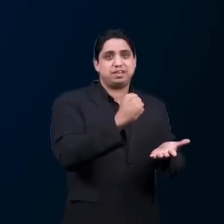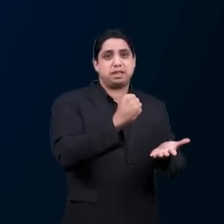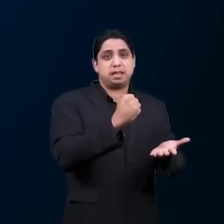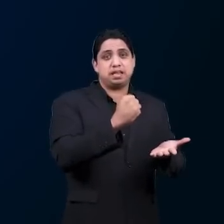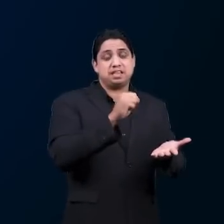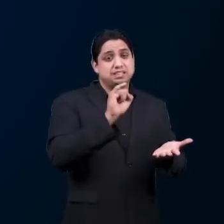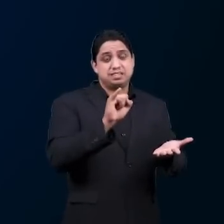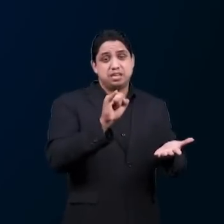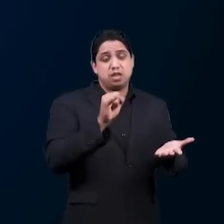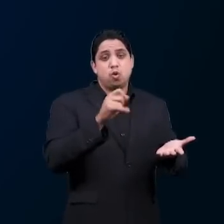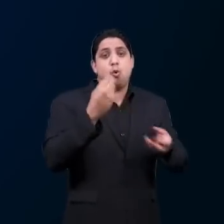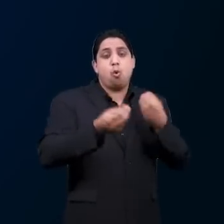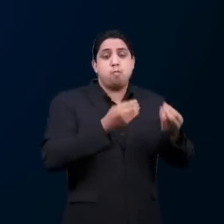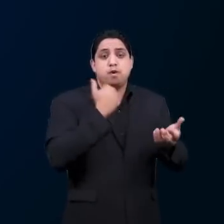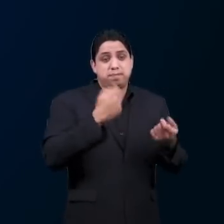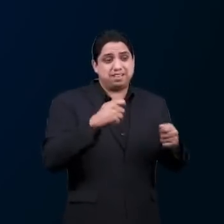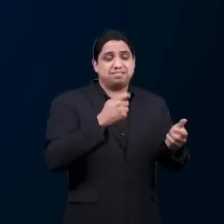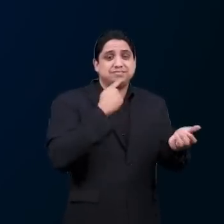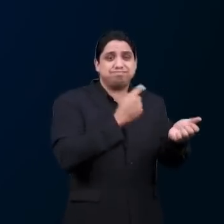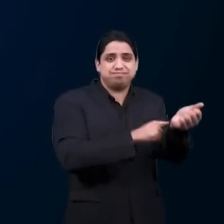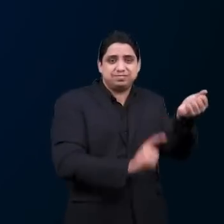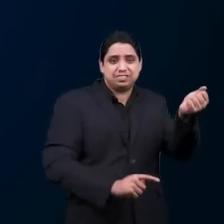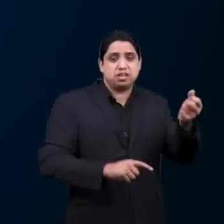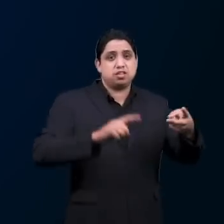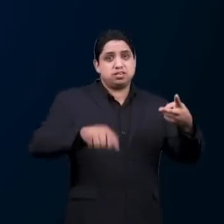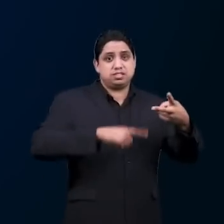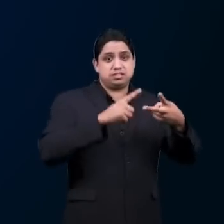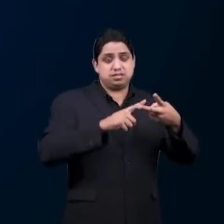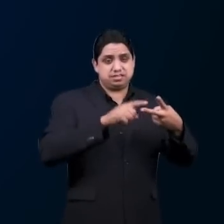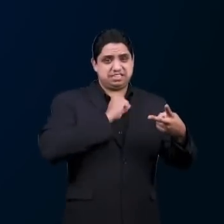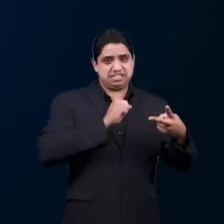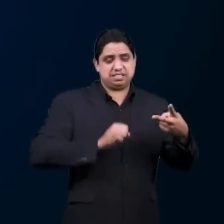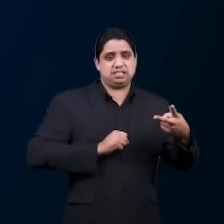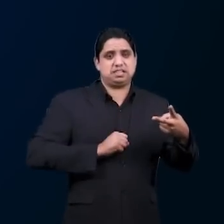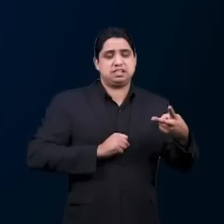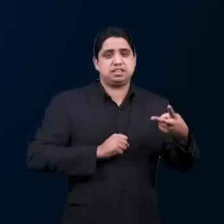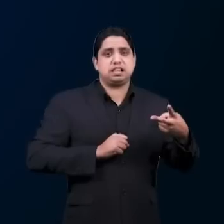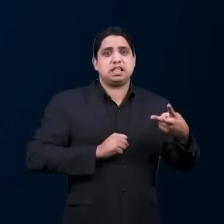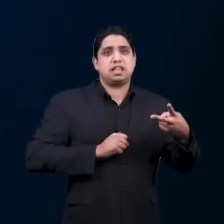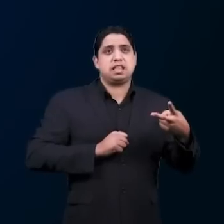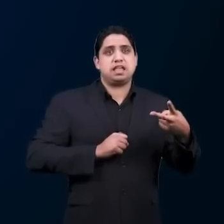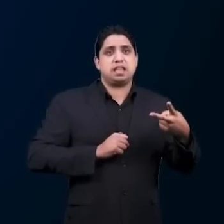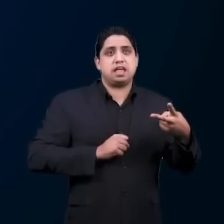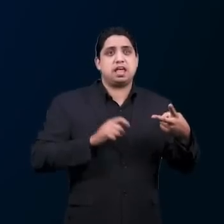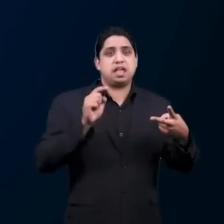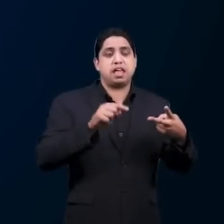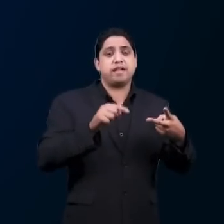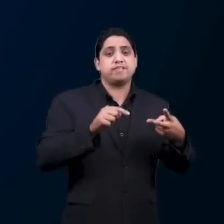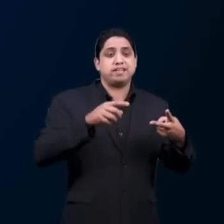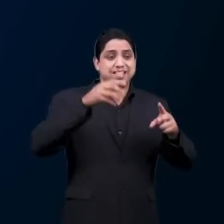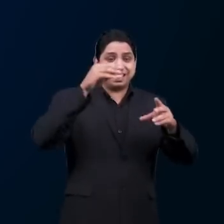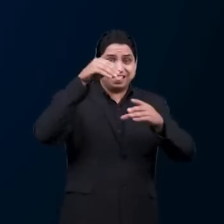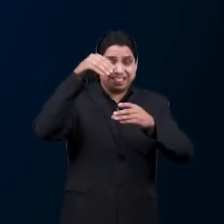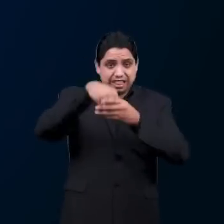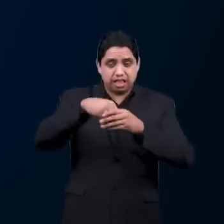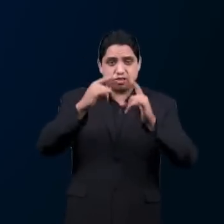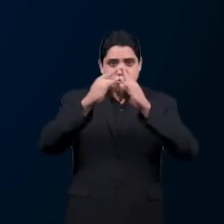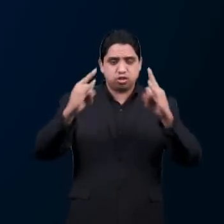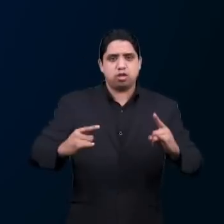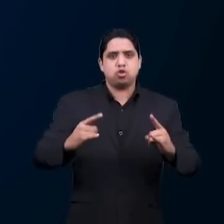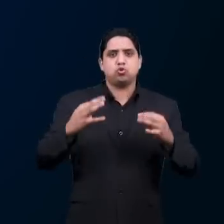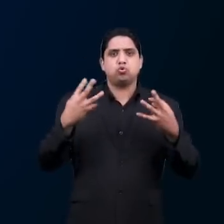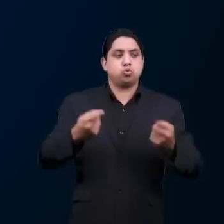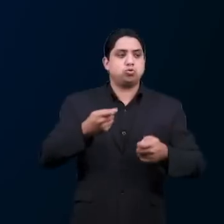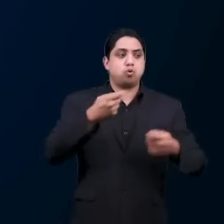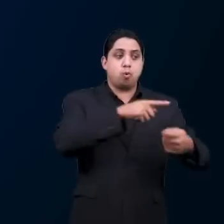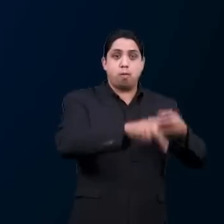maneira, sem o sangue. O segundo elemento, o sacerdote. O sacerdote é aquele que oficiava no templo, levando as demandas do